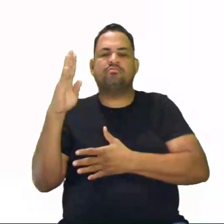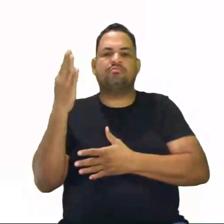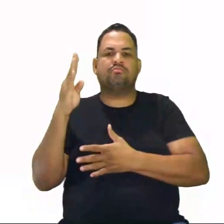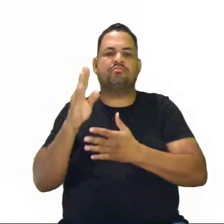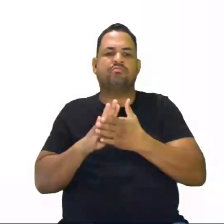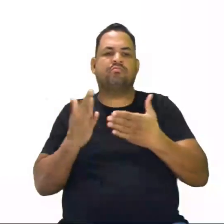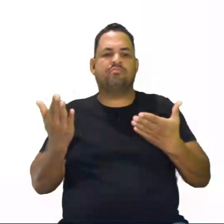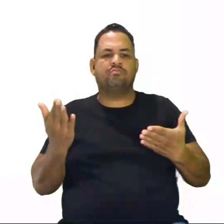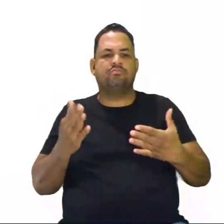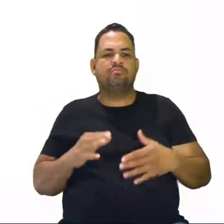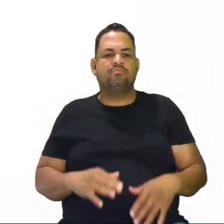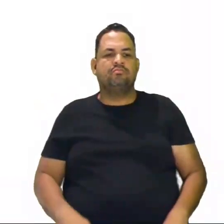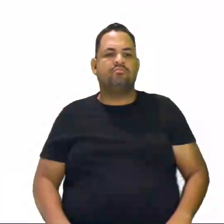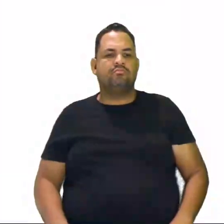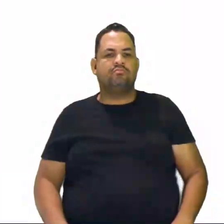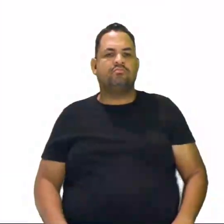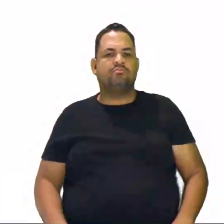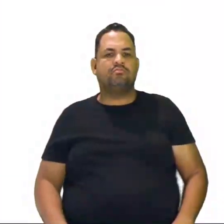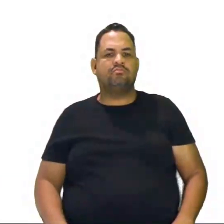biologicamente